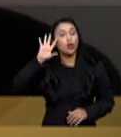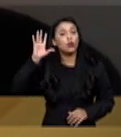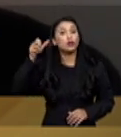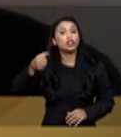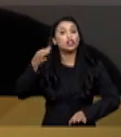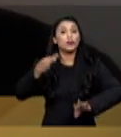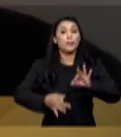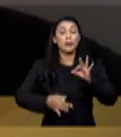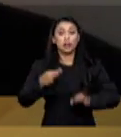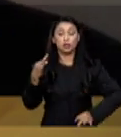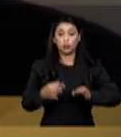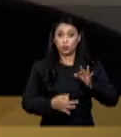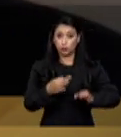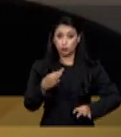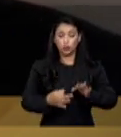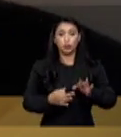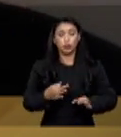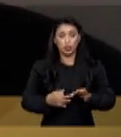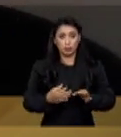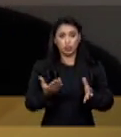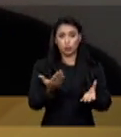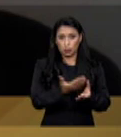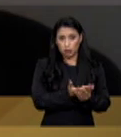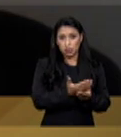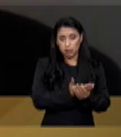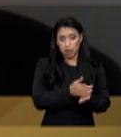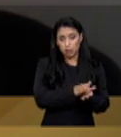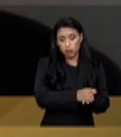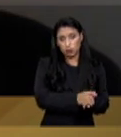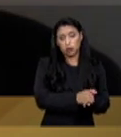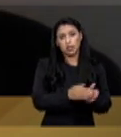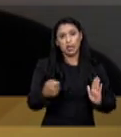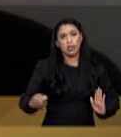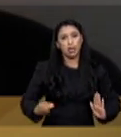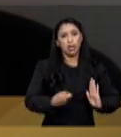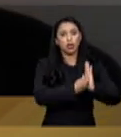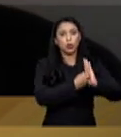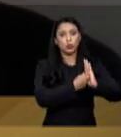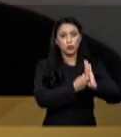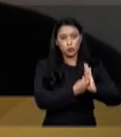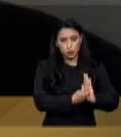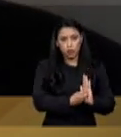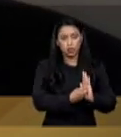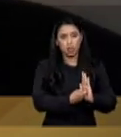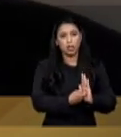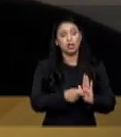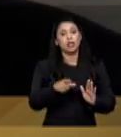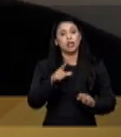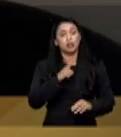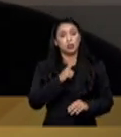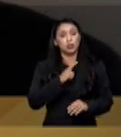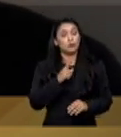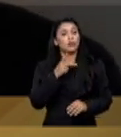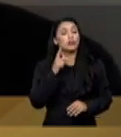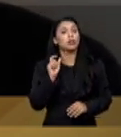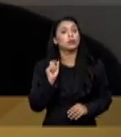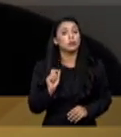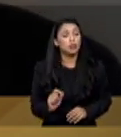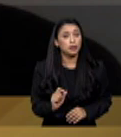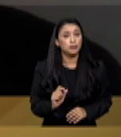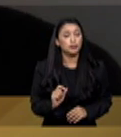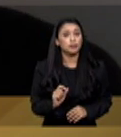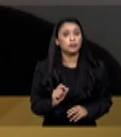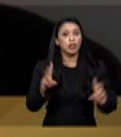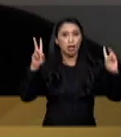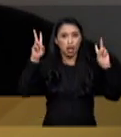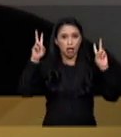o julgamento, para o processo e julgamento da denúncia ali oferecida, sob a alegação de que,